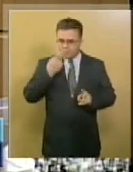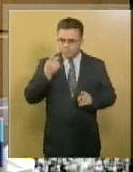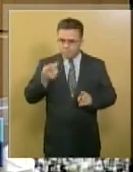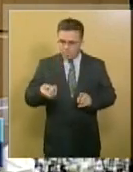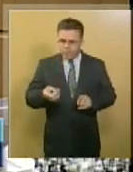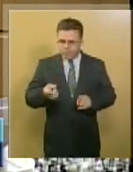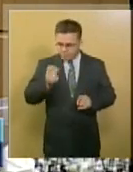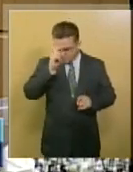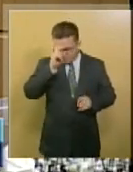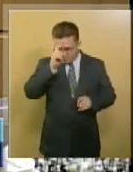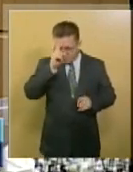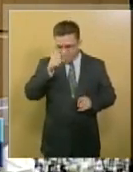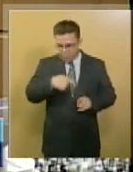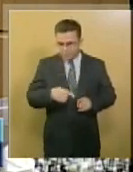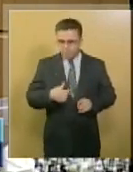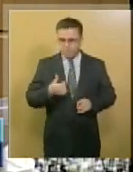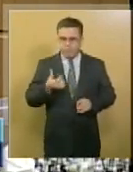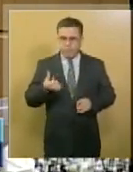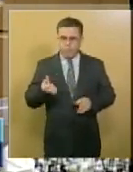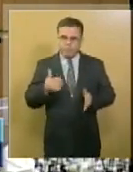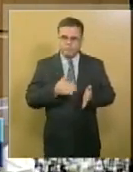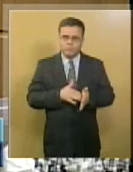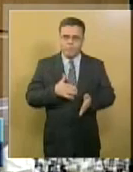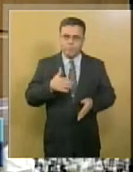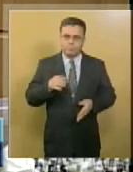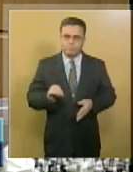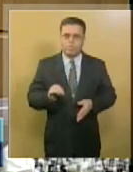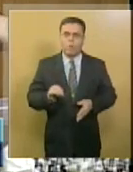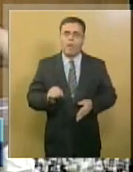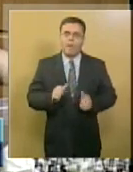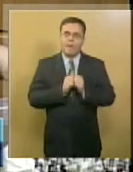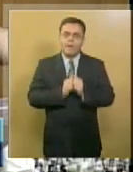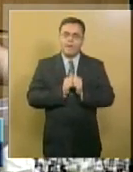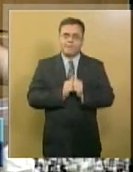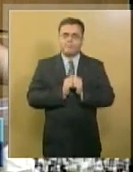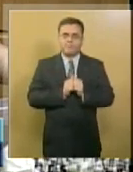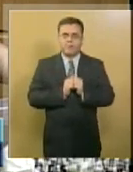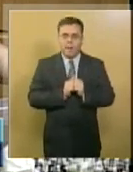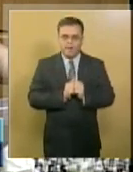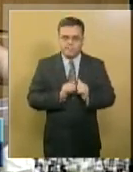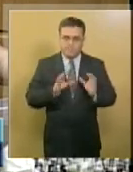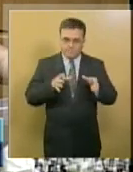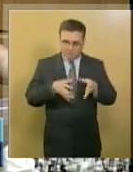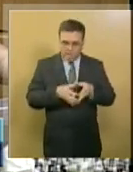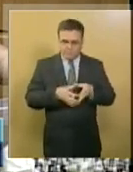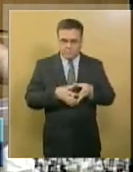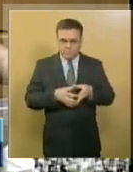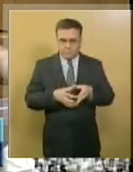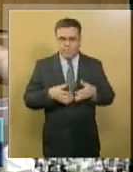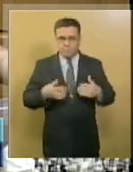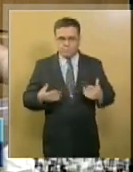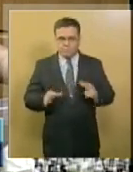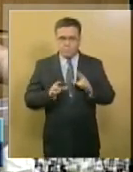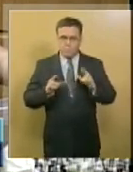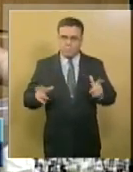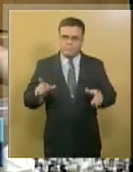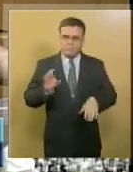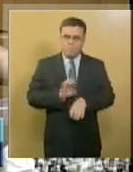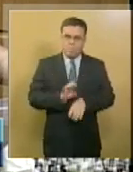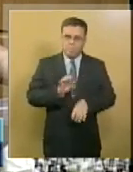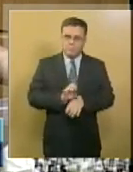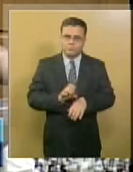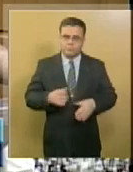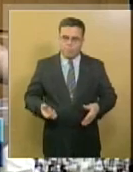clínica, de 6 a 10 agora de novembro, em parceria com a ONG que eu presido, que não tem um centavo, bem diferente do Estado, que tem